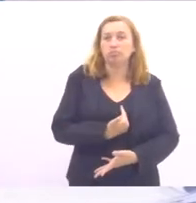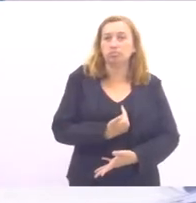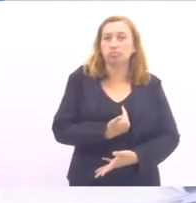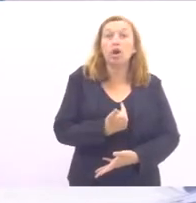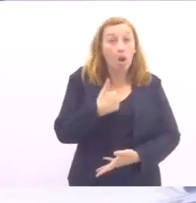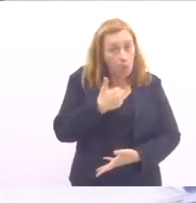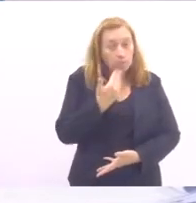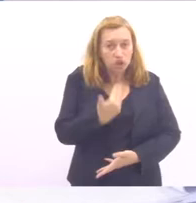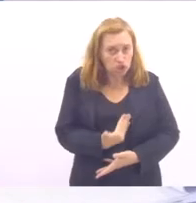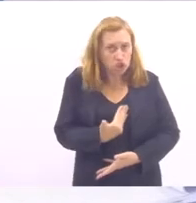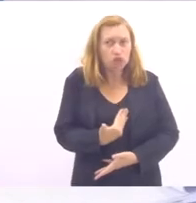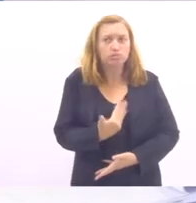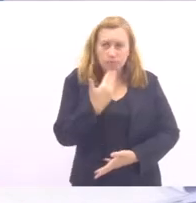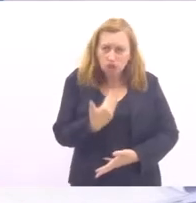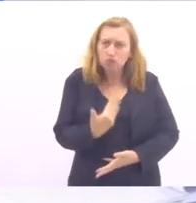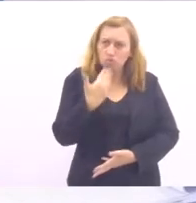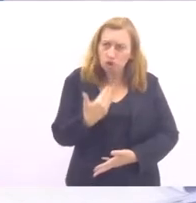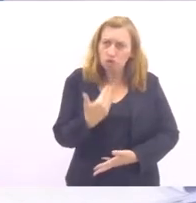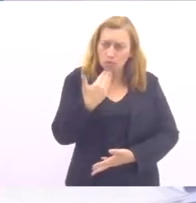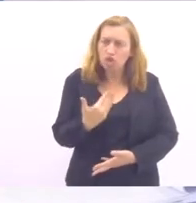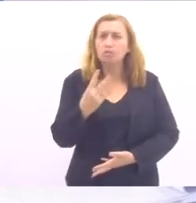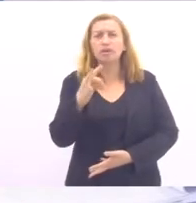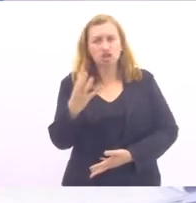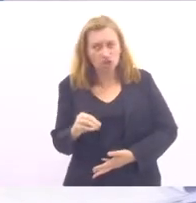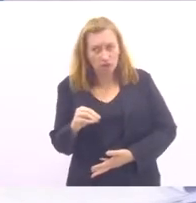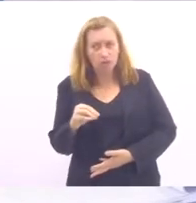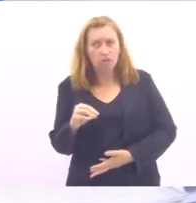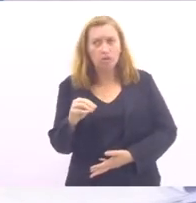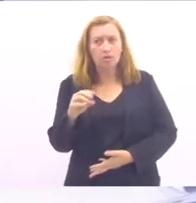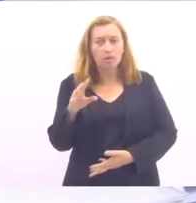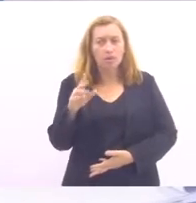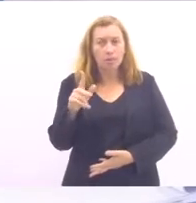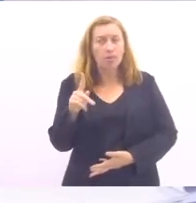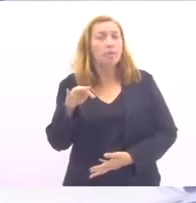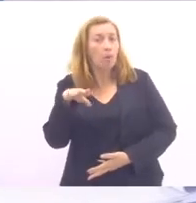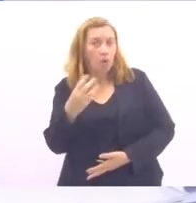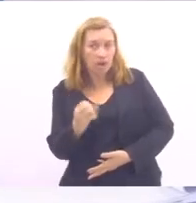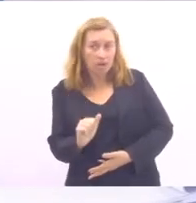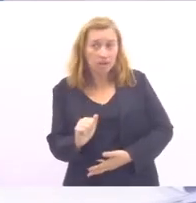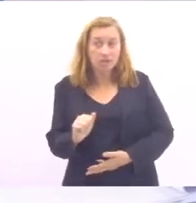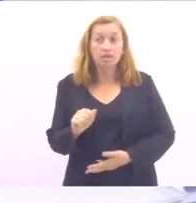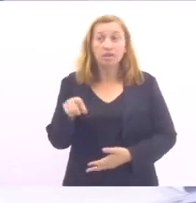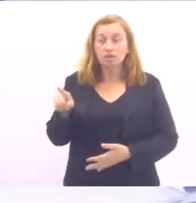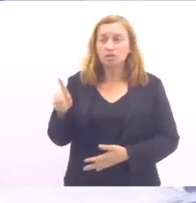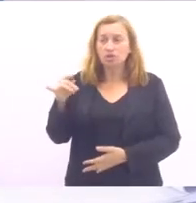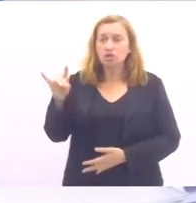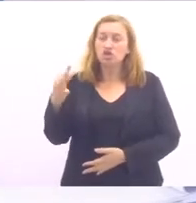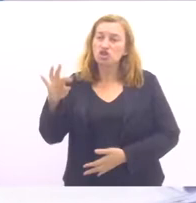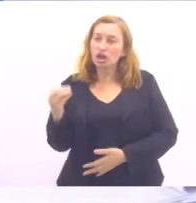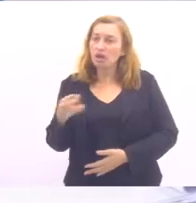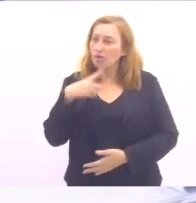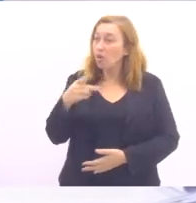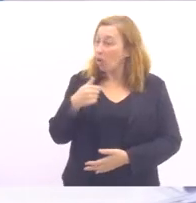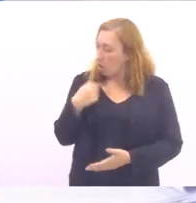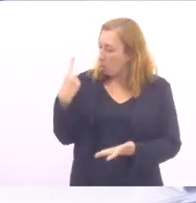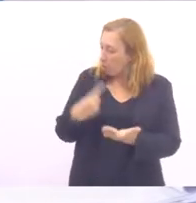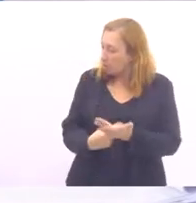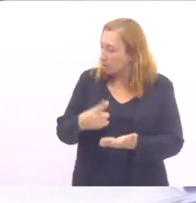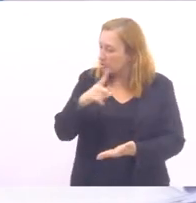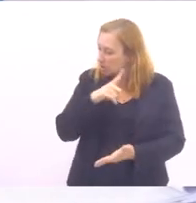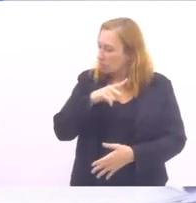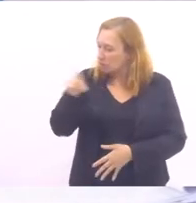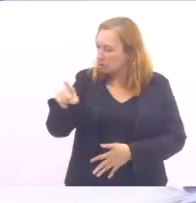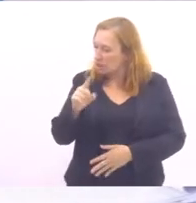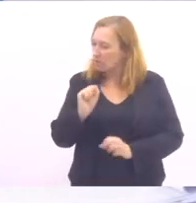eu pedi muito para o Tiago Pampulha, muito. E o Tiago Pampulha falou: Mink, eu tenho esse compromisso contigo,